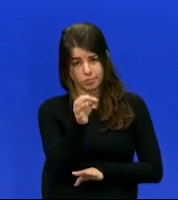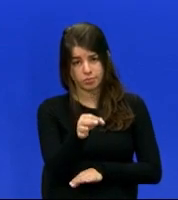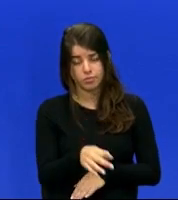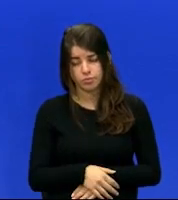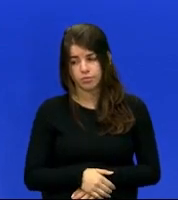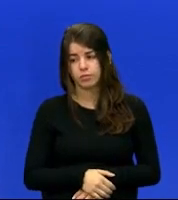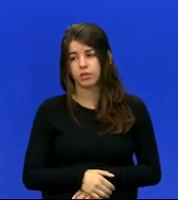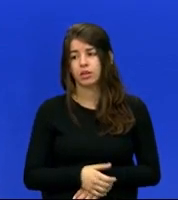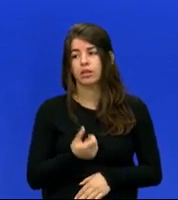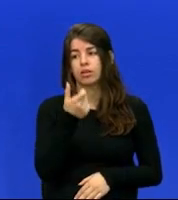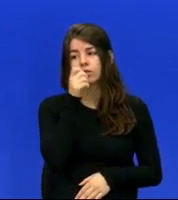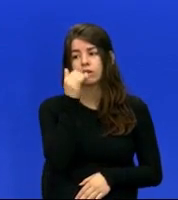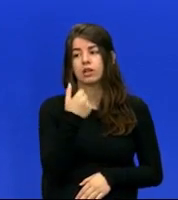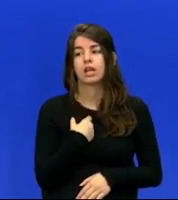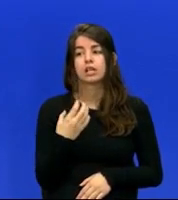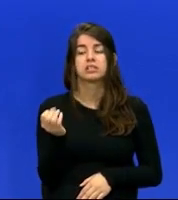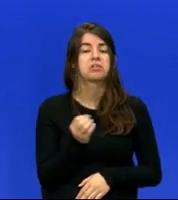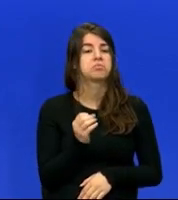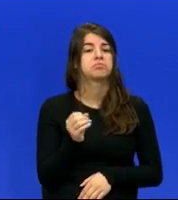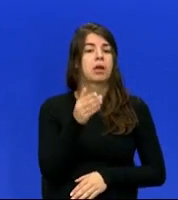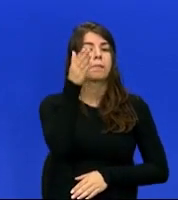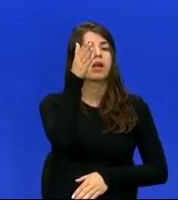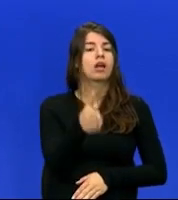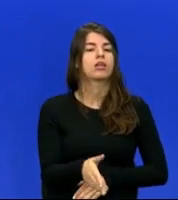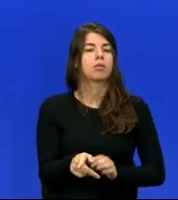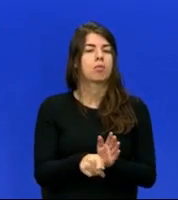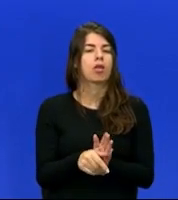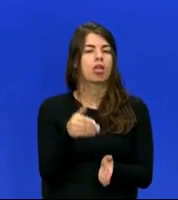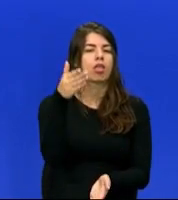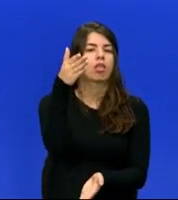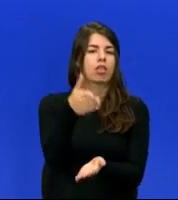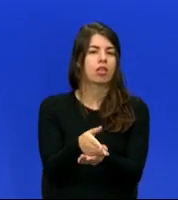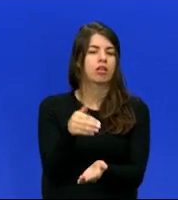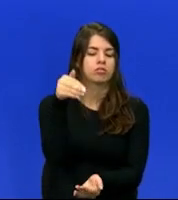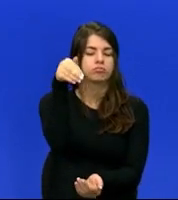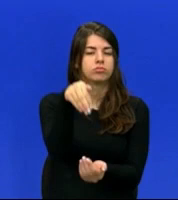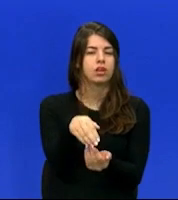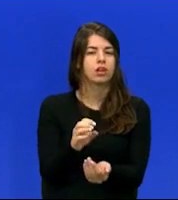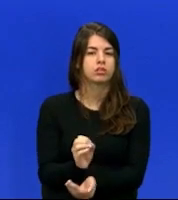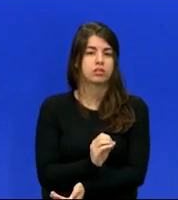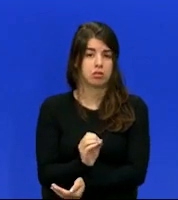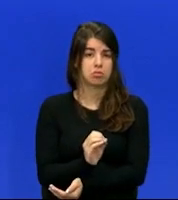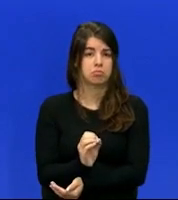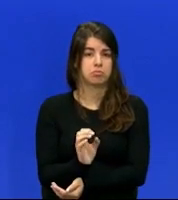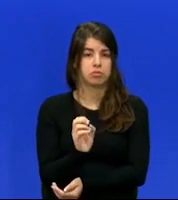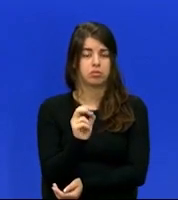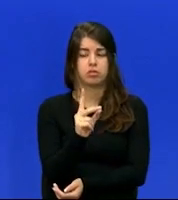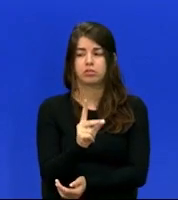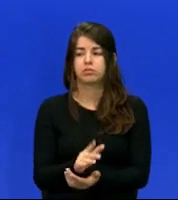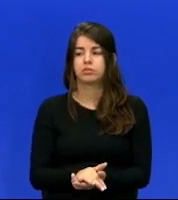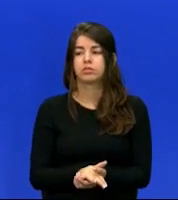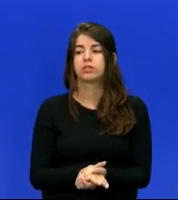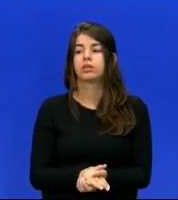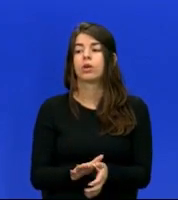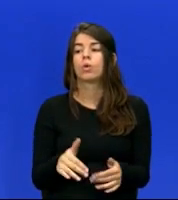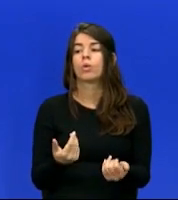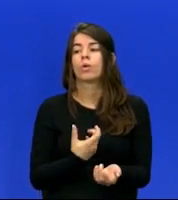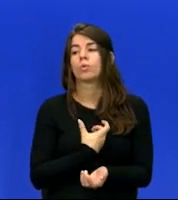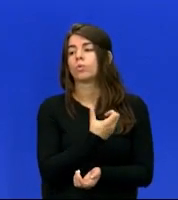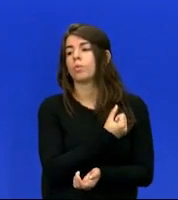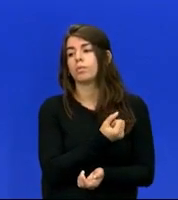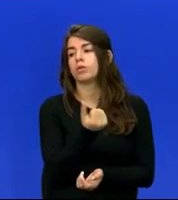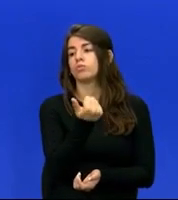ok? Então, quando eu faço a padronização, a minha média do meu score, que é o Z, é 0. Então, quanto equivale a